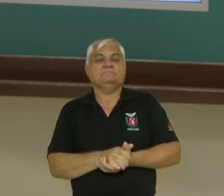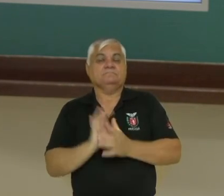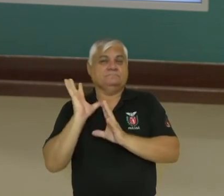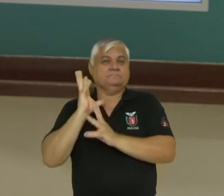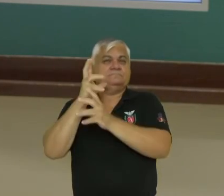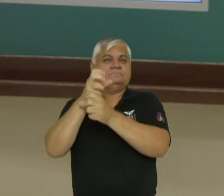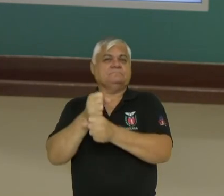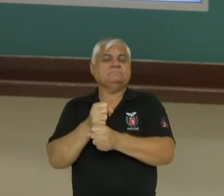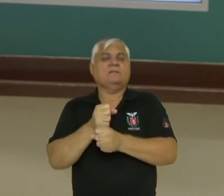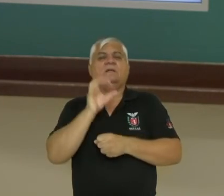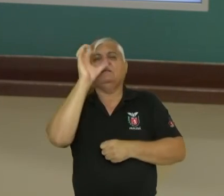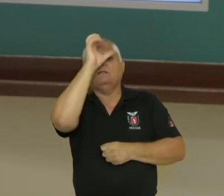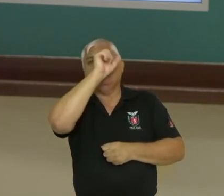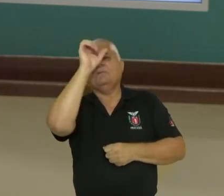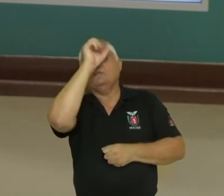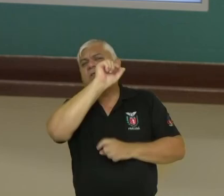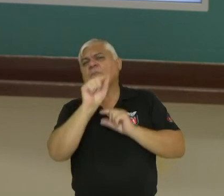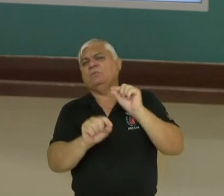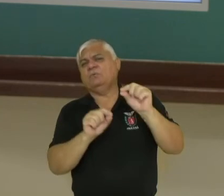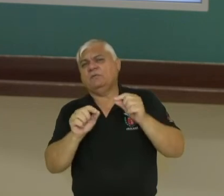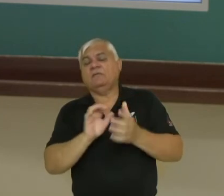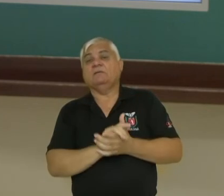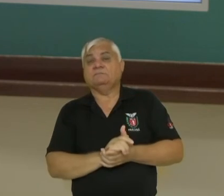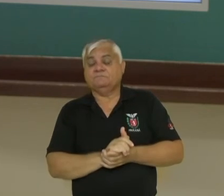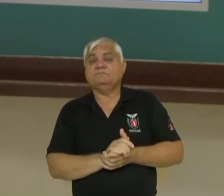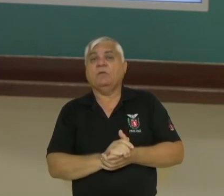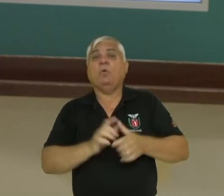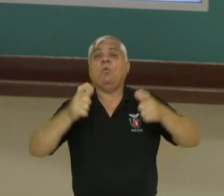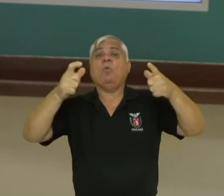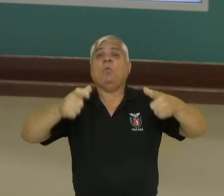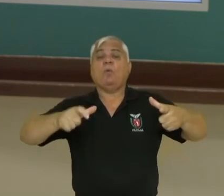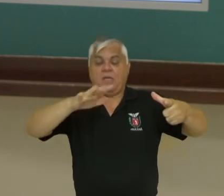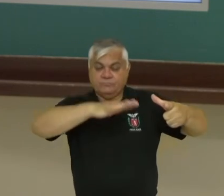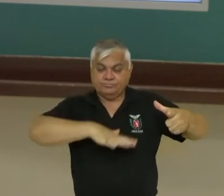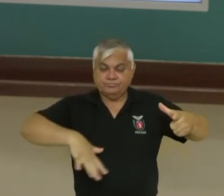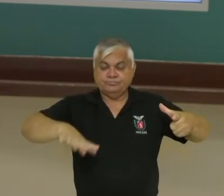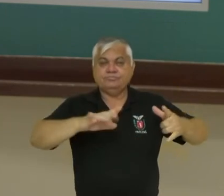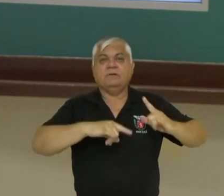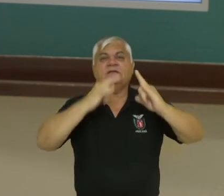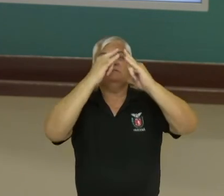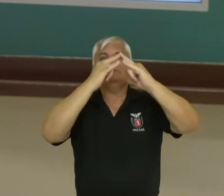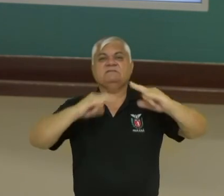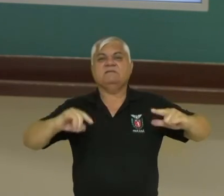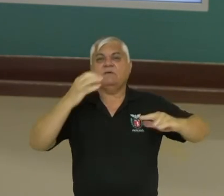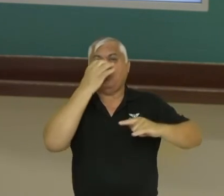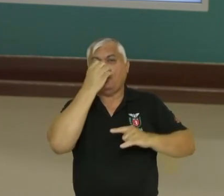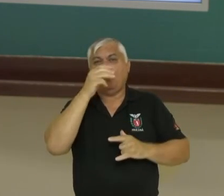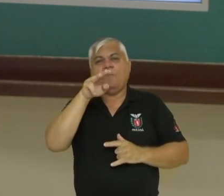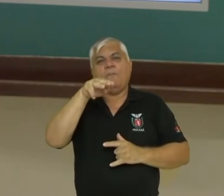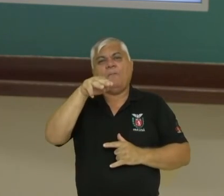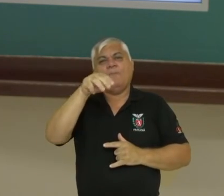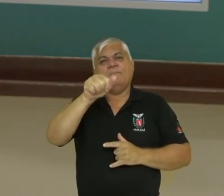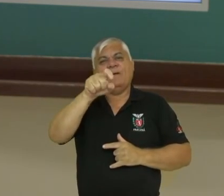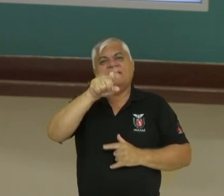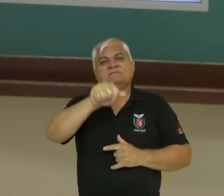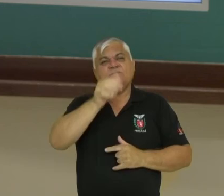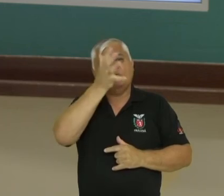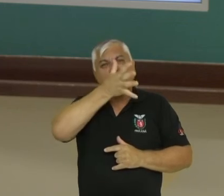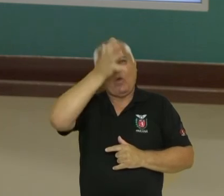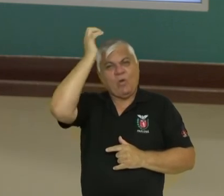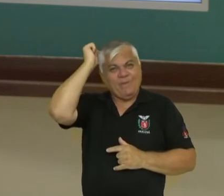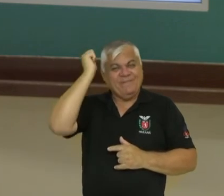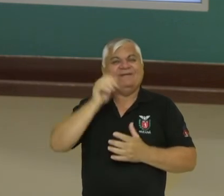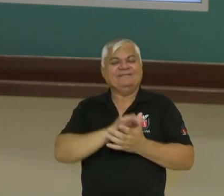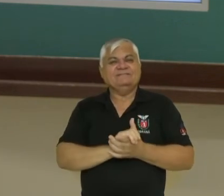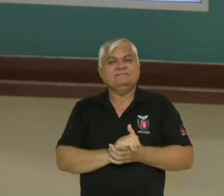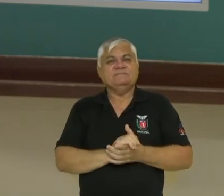Retomando, o que nós vimos nessa aula, né? Nessa aula nós vimos o espaço do circo e o Circo Máximo em Roma. Então a gente viu esse espaço